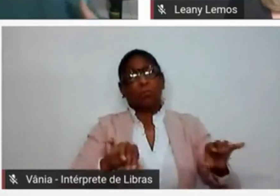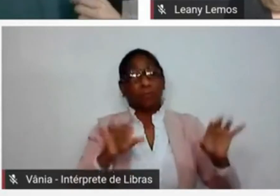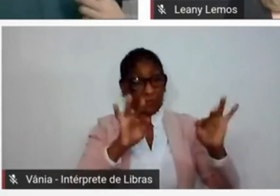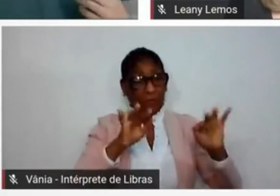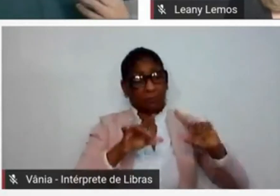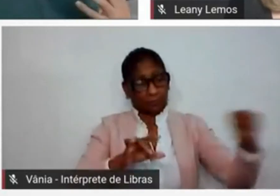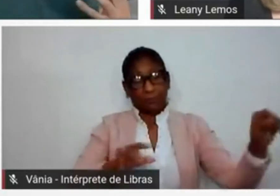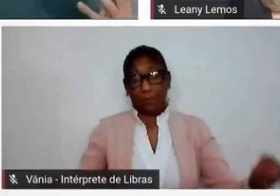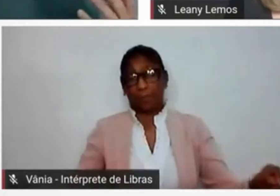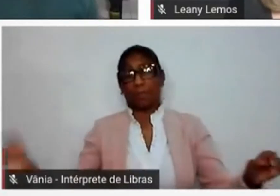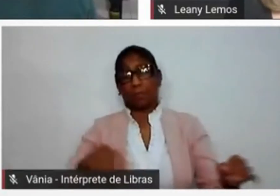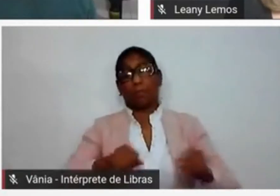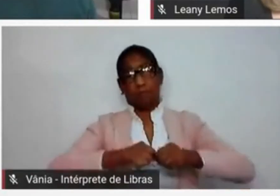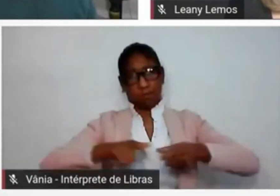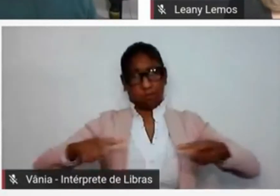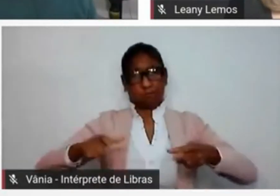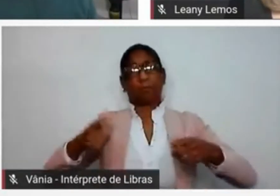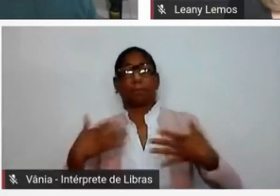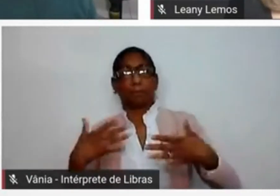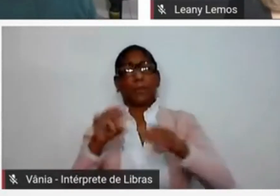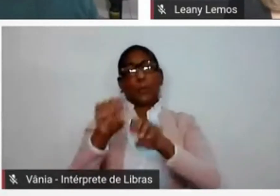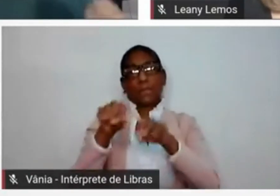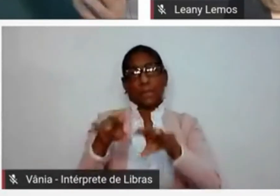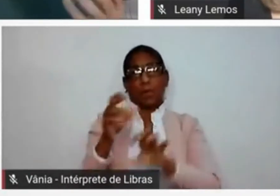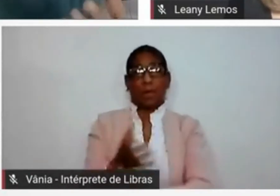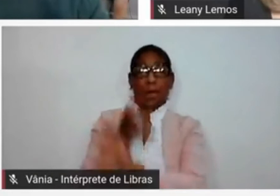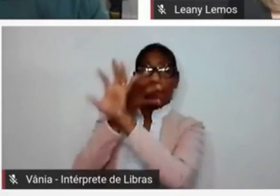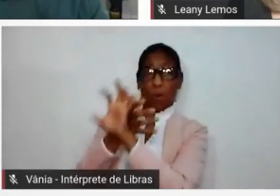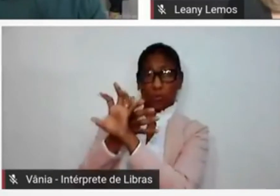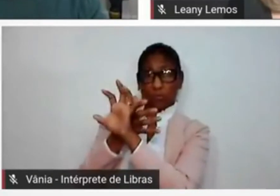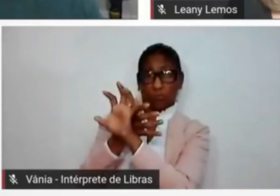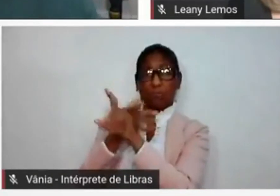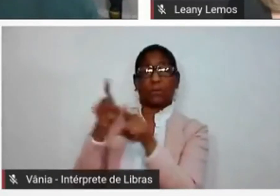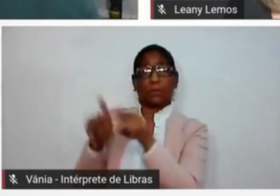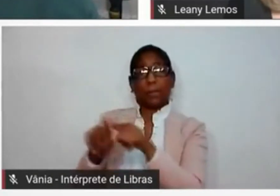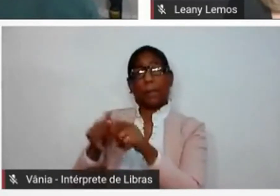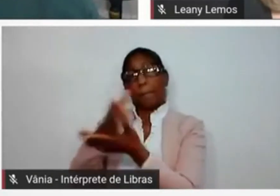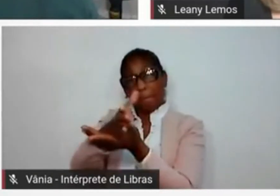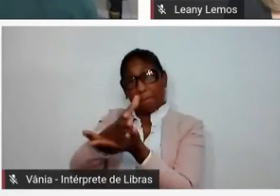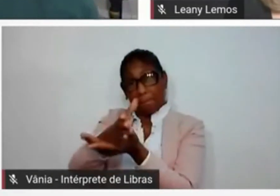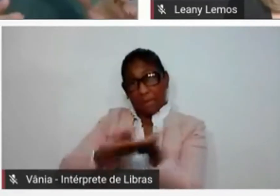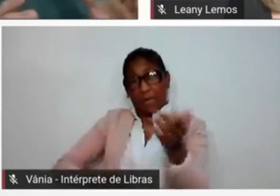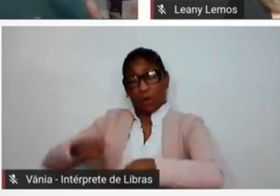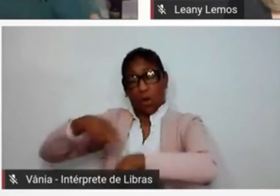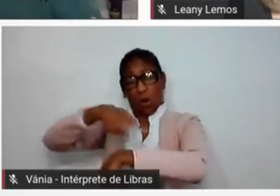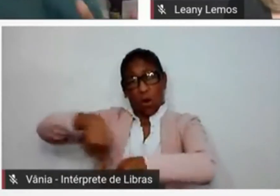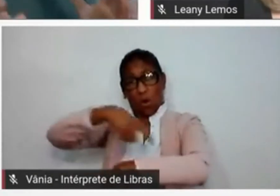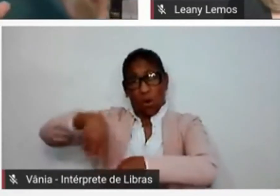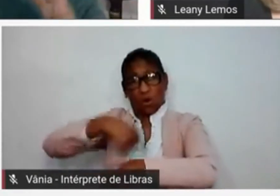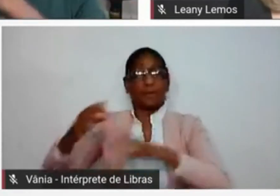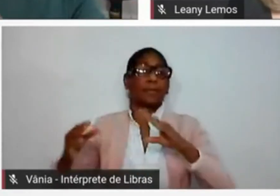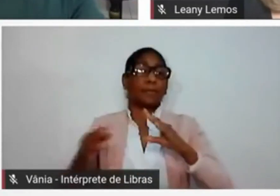intercalada, com, na verdade, manutenção do ensino remoto, ou seja, pela internet, e com